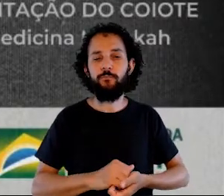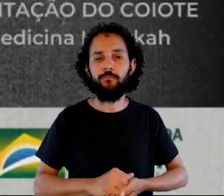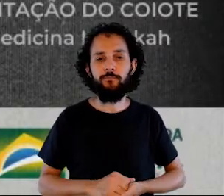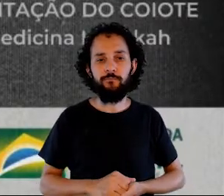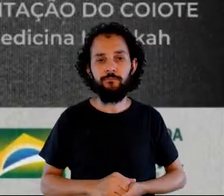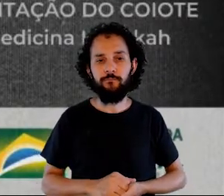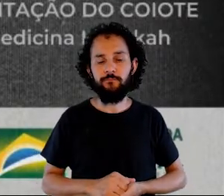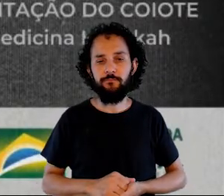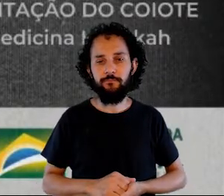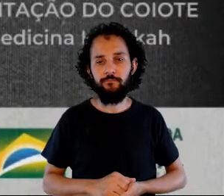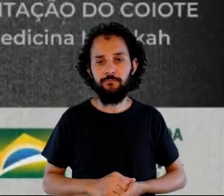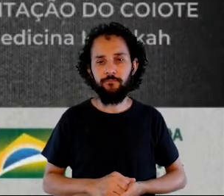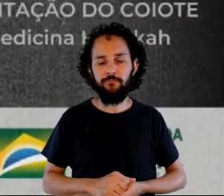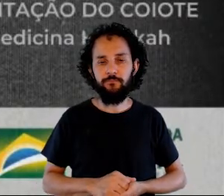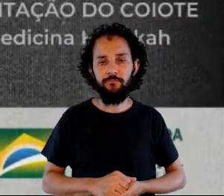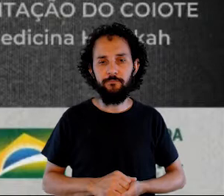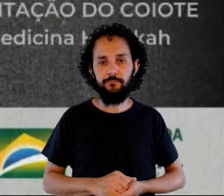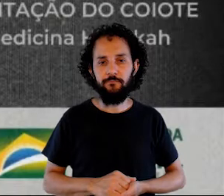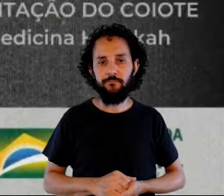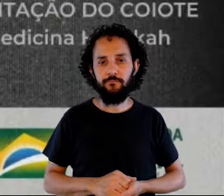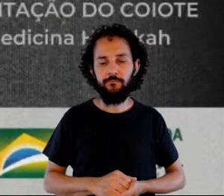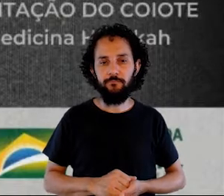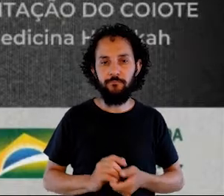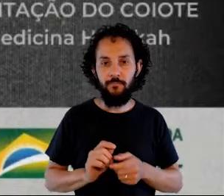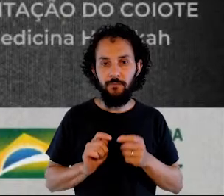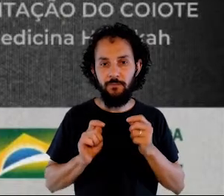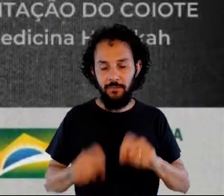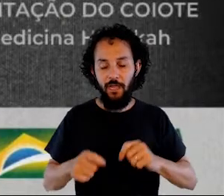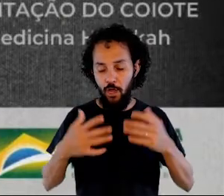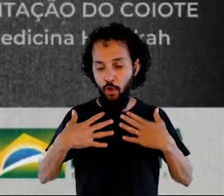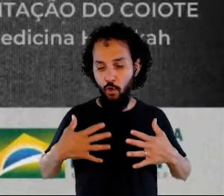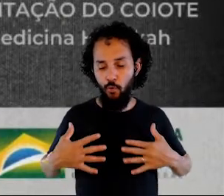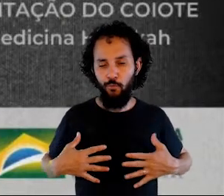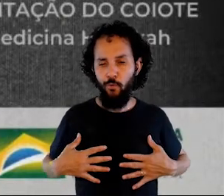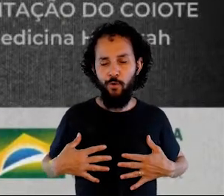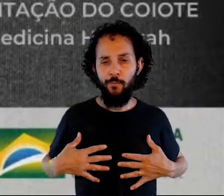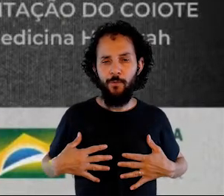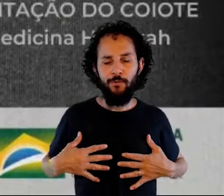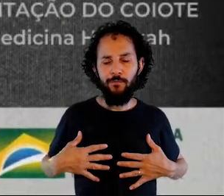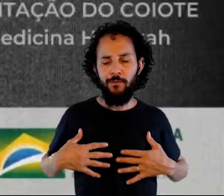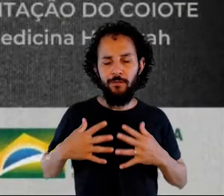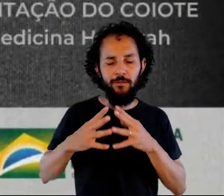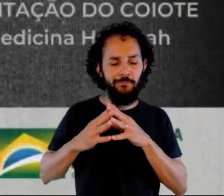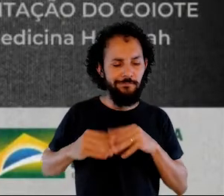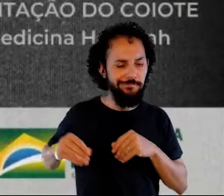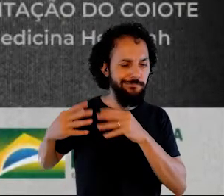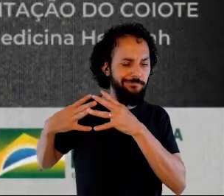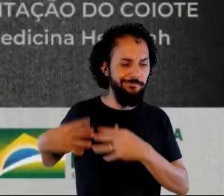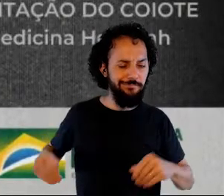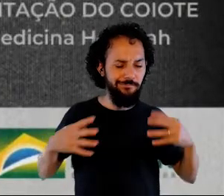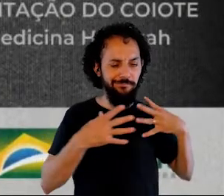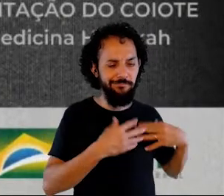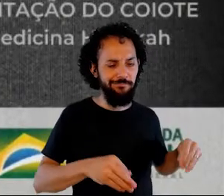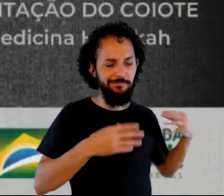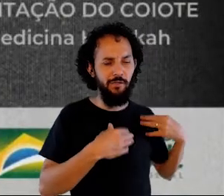Ela permite ao corpo livrar-se por si próprio das tensões do mundo